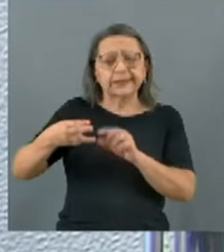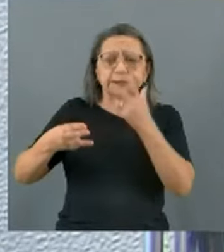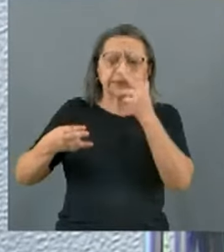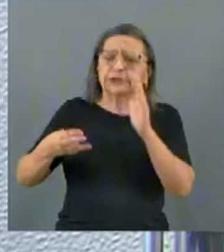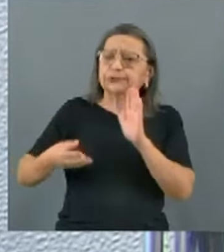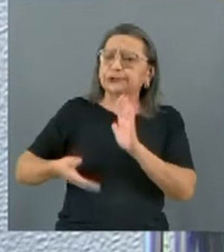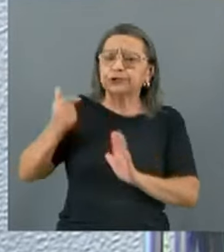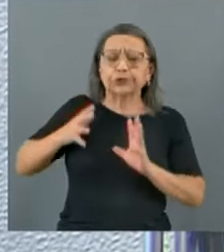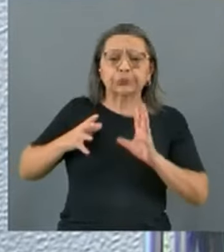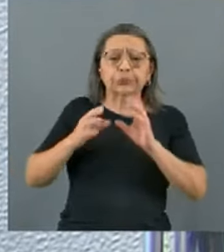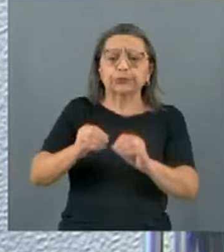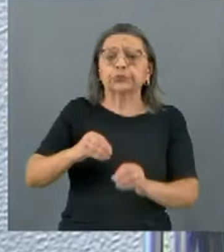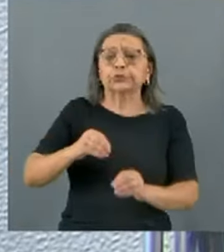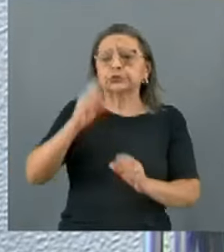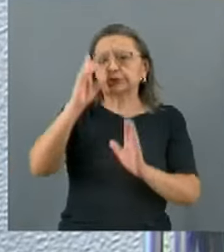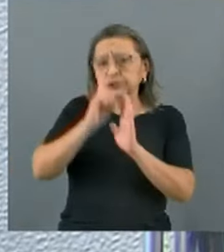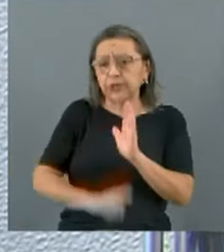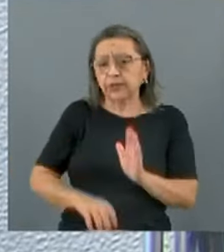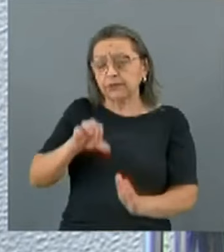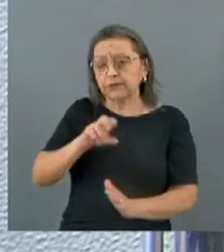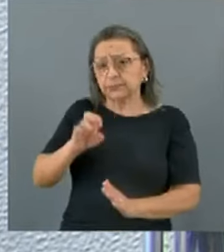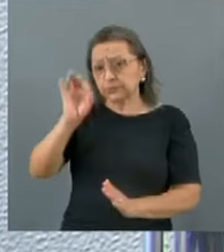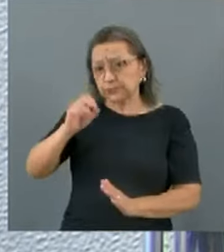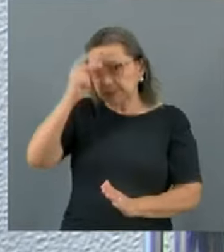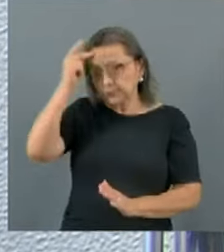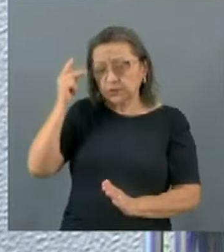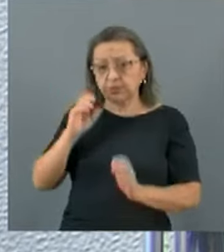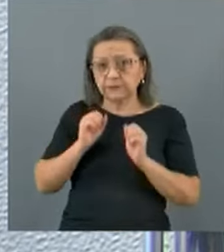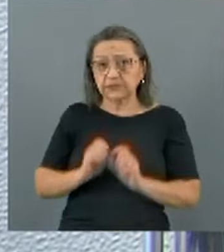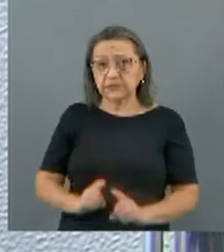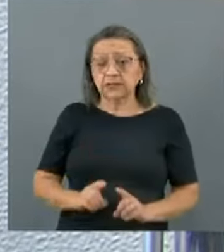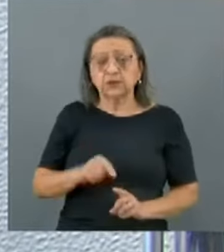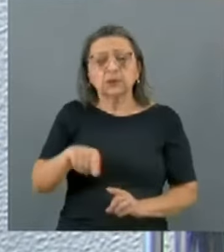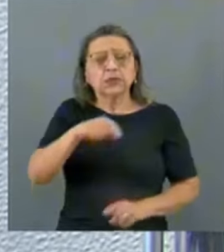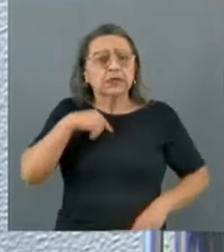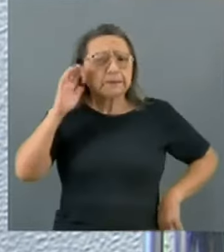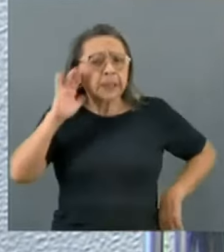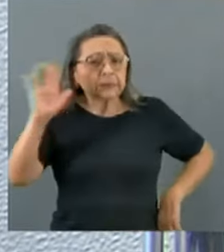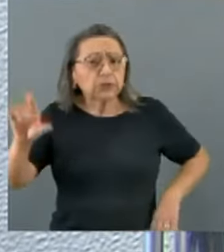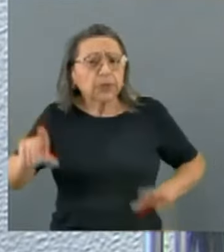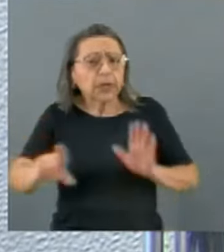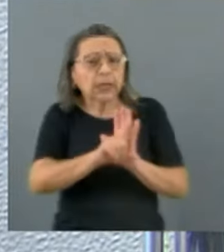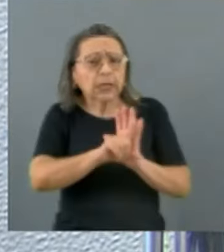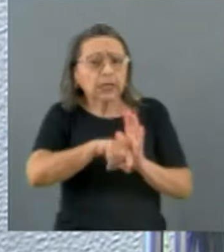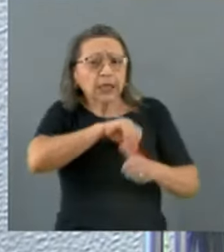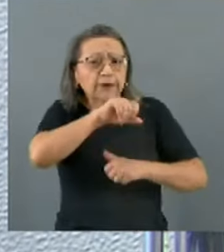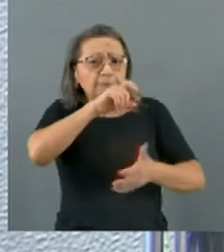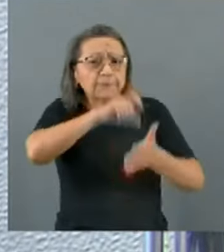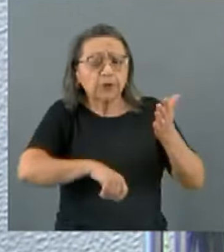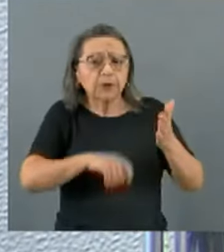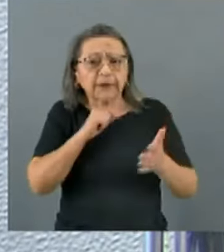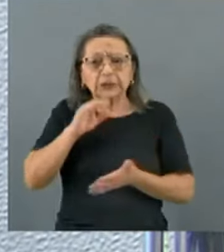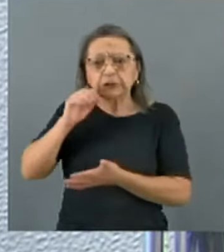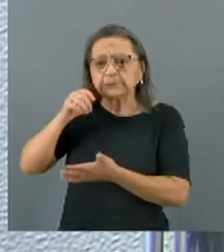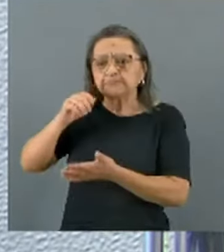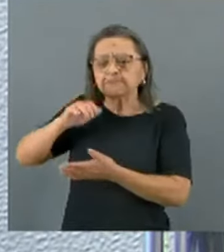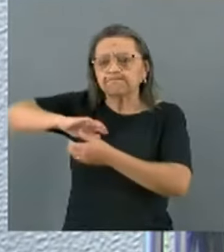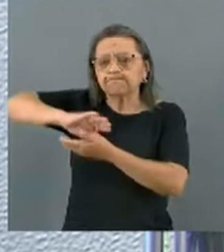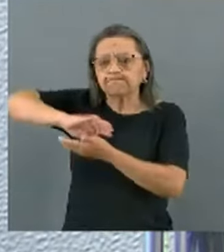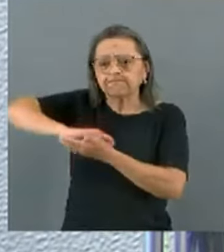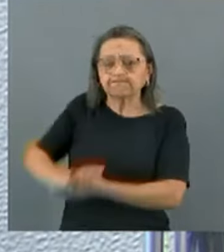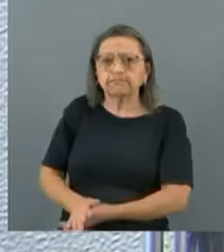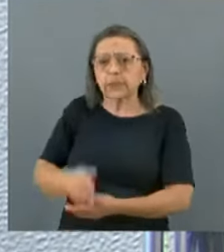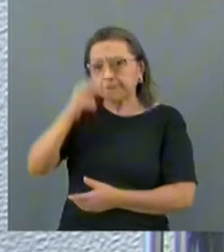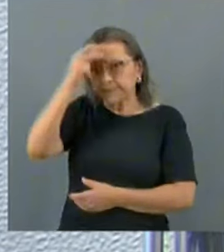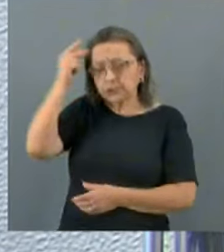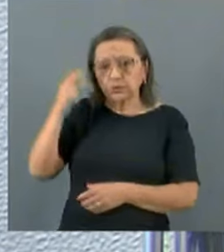a 95% das pessoas com deficiência. Os senhores imaginam uma reforma tributária que vai discriminar a pessoa de